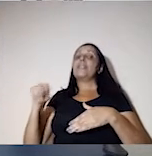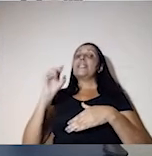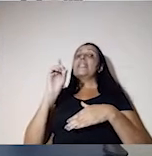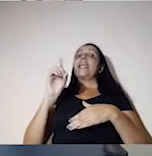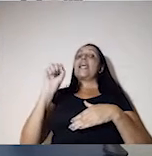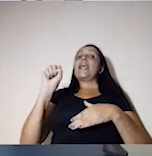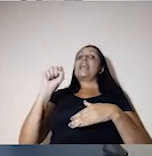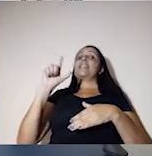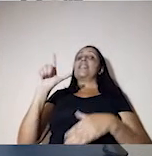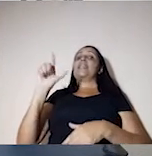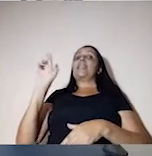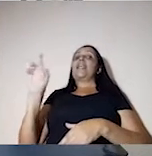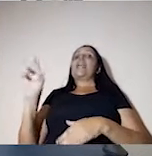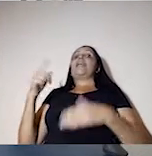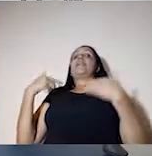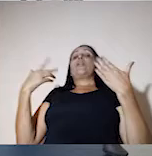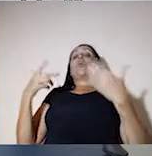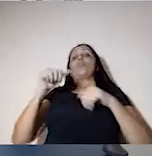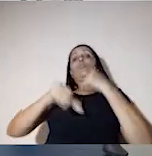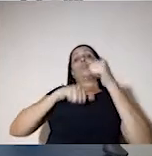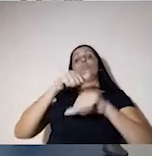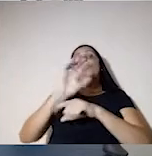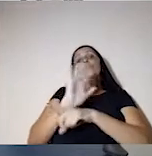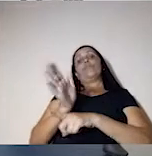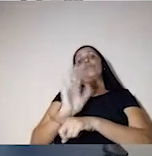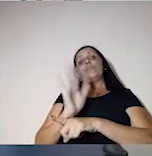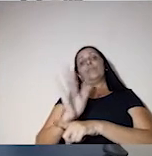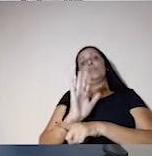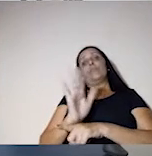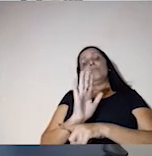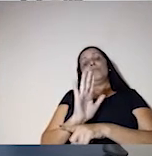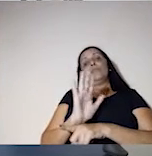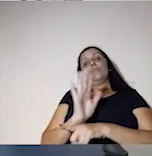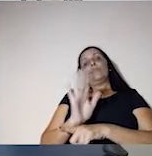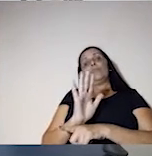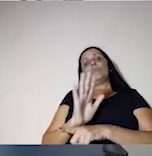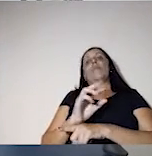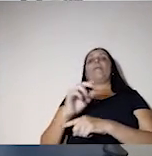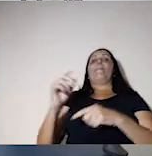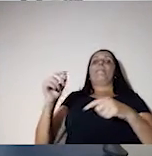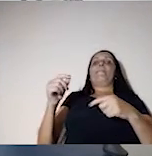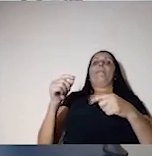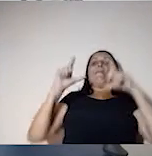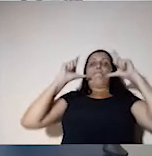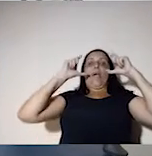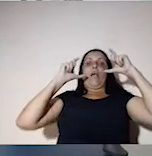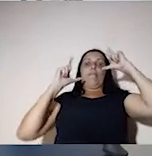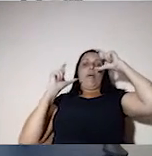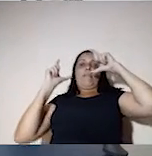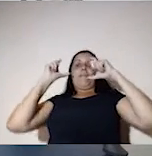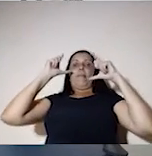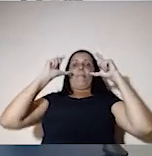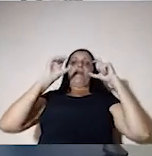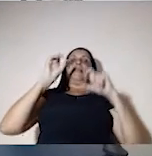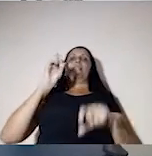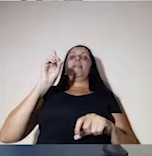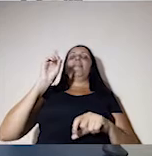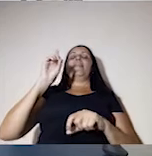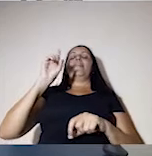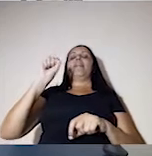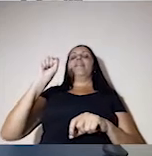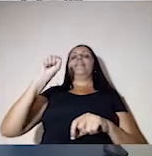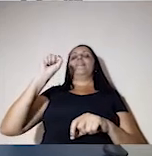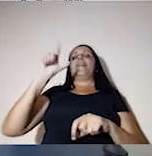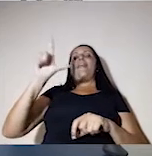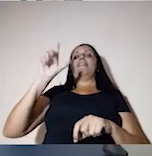são câmeras mais que foi assim que a gente mudou de filmadora para máquinas fotográficas.